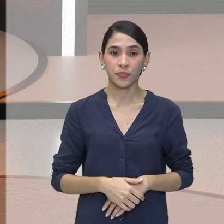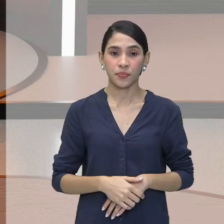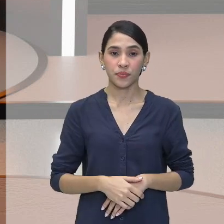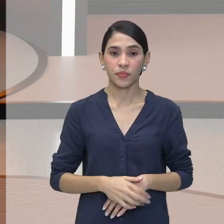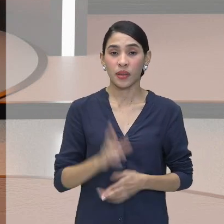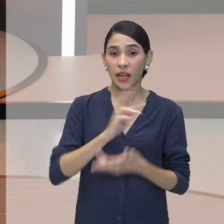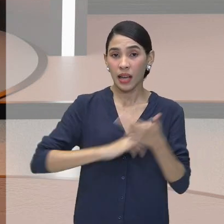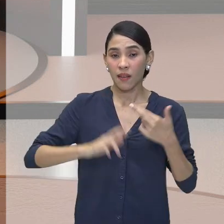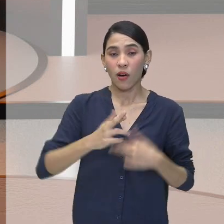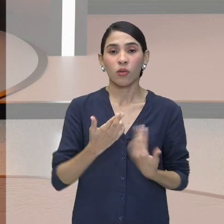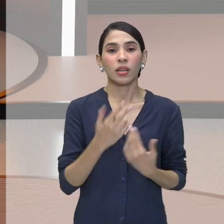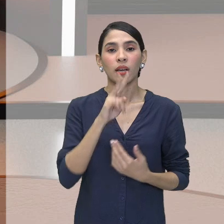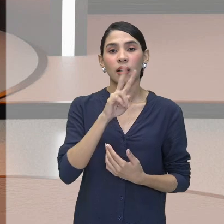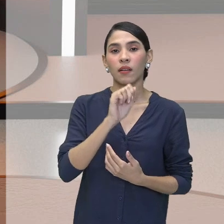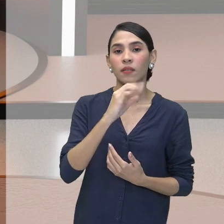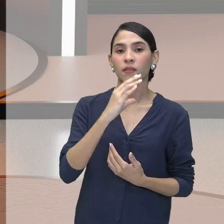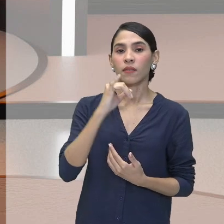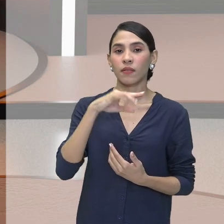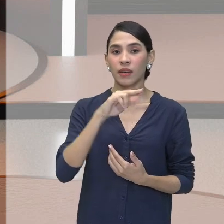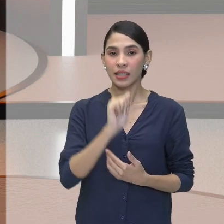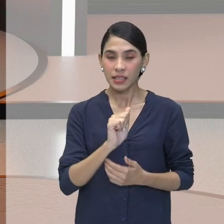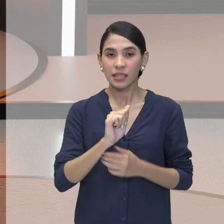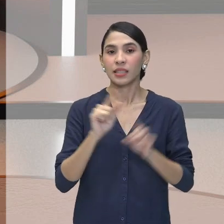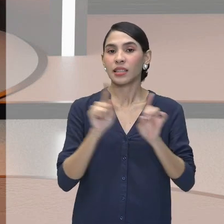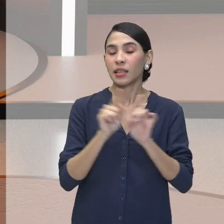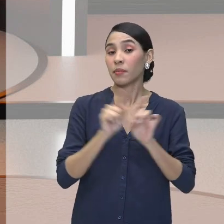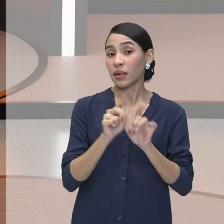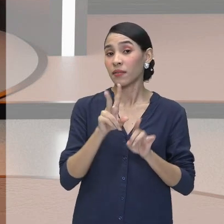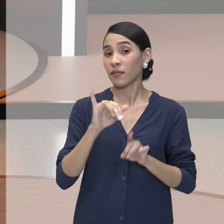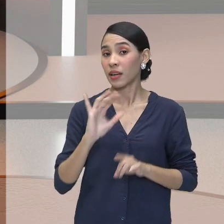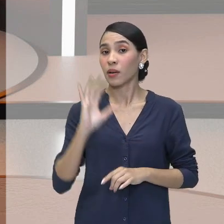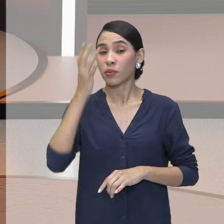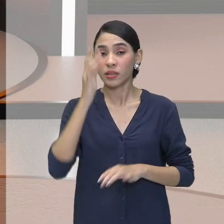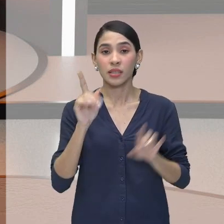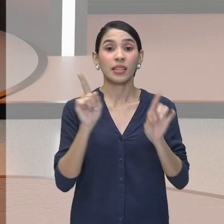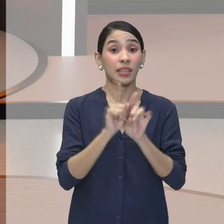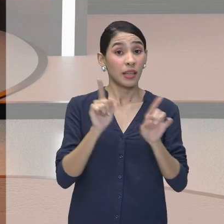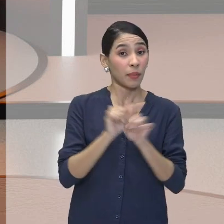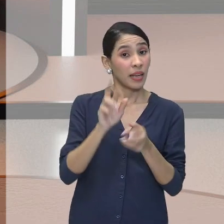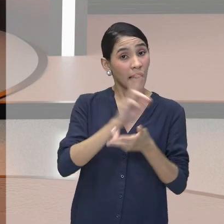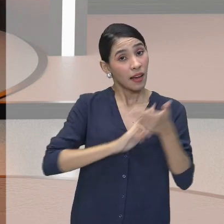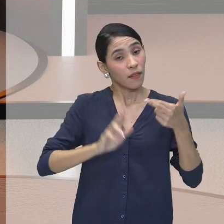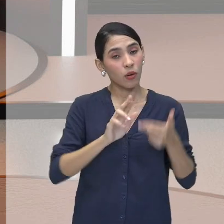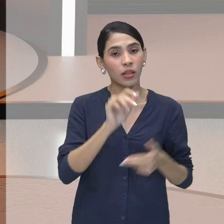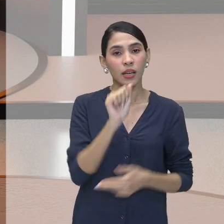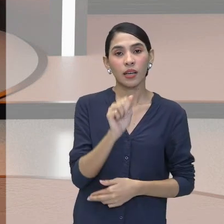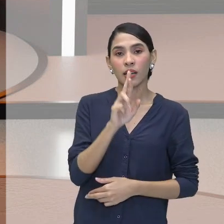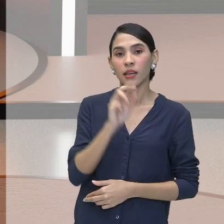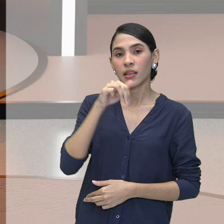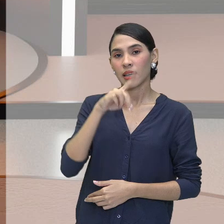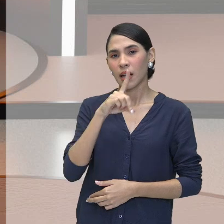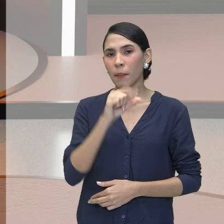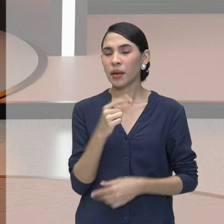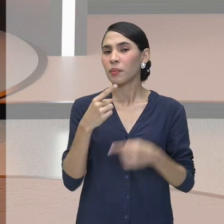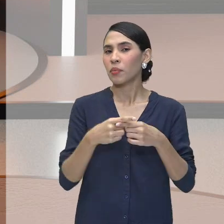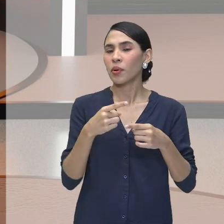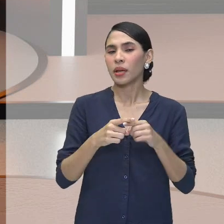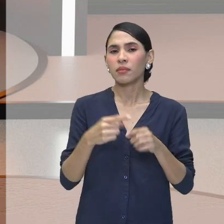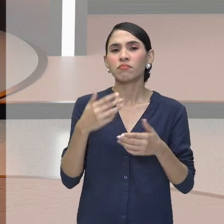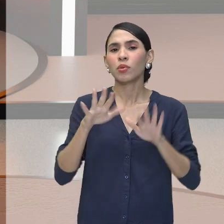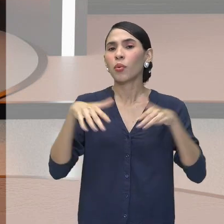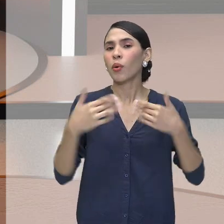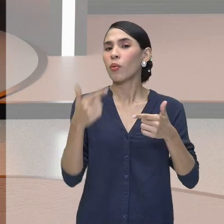Revolta da Vacina, tá? Vai ser uma delas que vai acontecer, como também a Revolta da Armada. Por quê? Quais eram as questões que